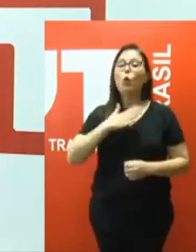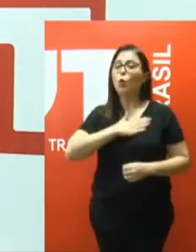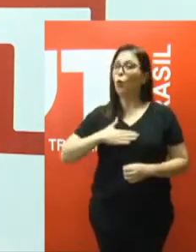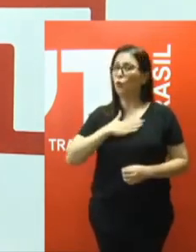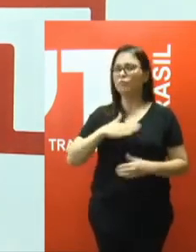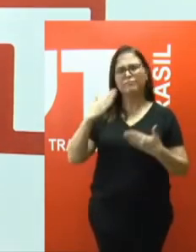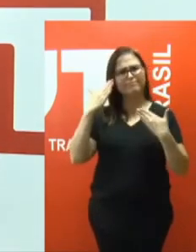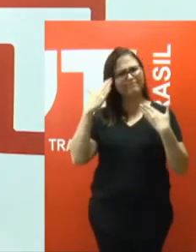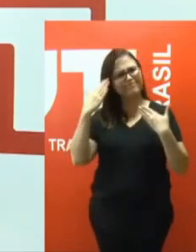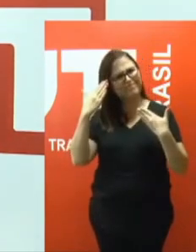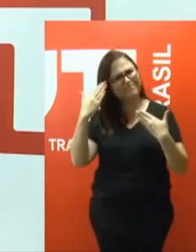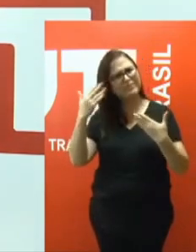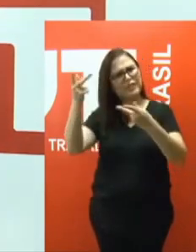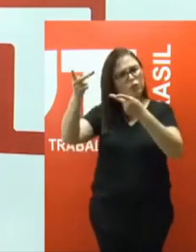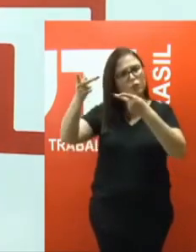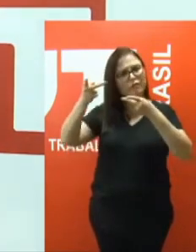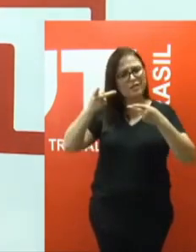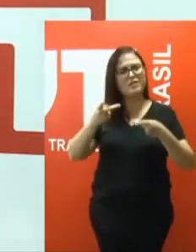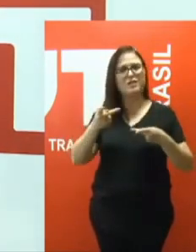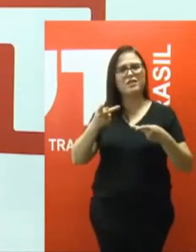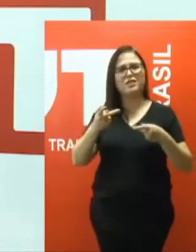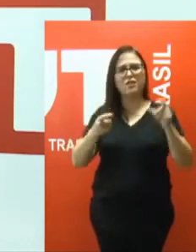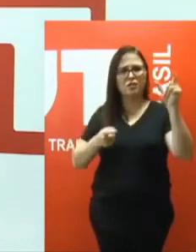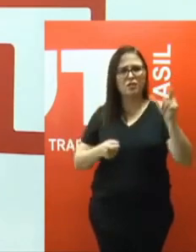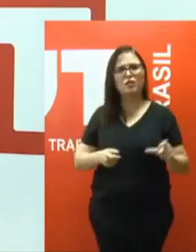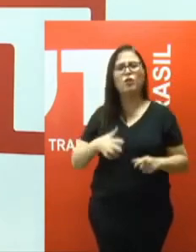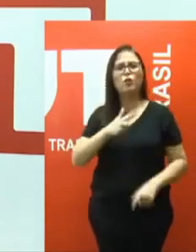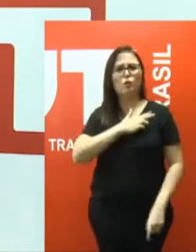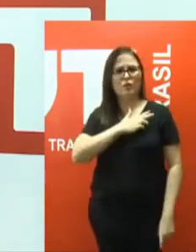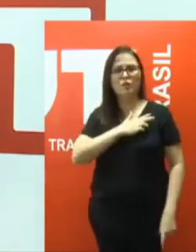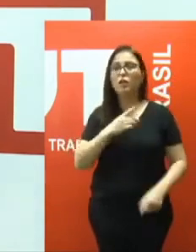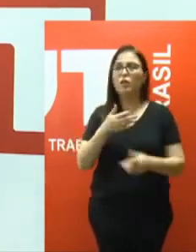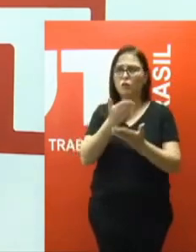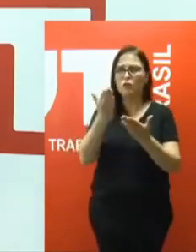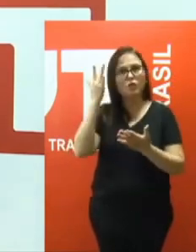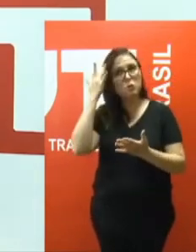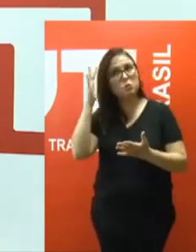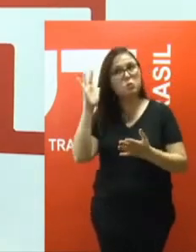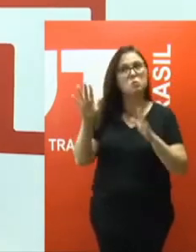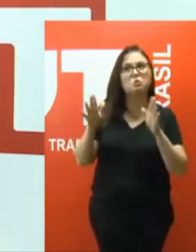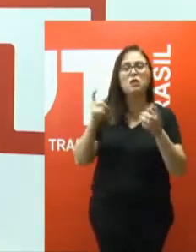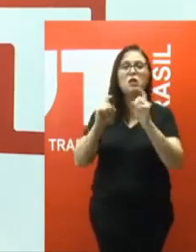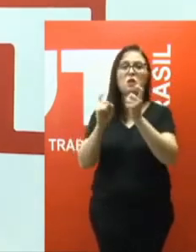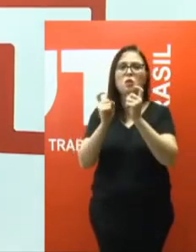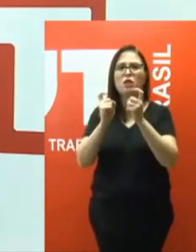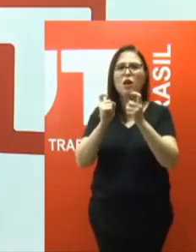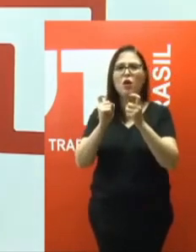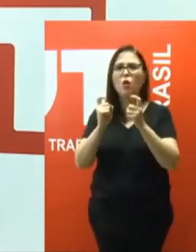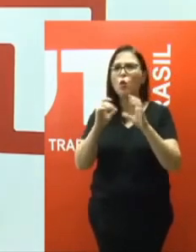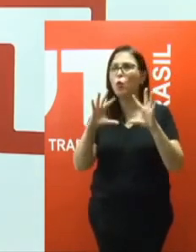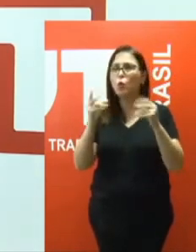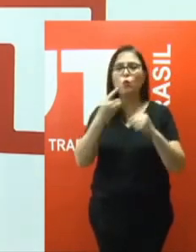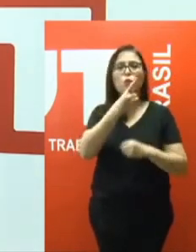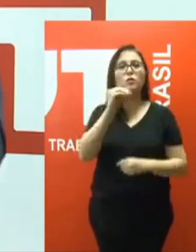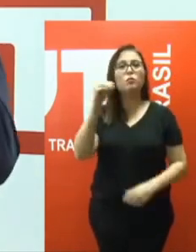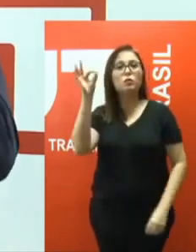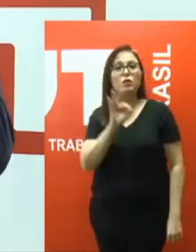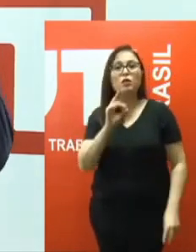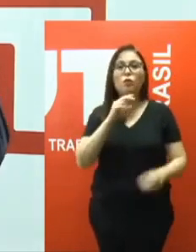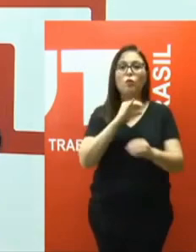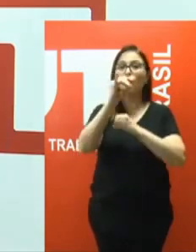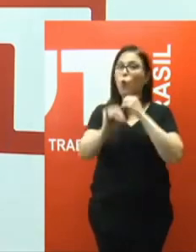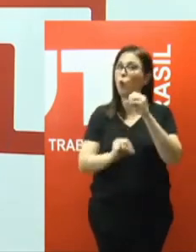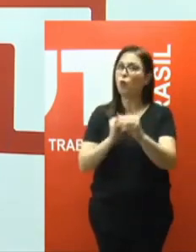presidente, por estar aqui. Porque eu não sei se vocês sabem, mas essa reunião, ela estava prevista para ser totalmente virtual, né? Ela ia ser uma